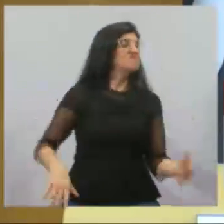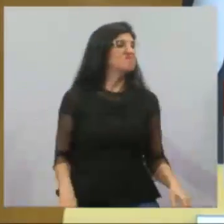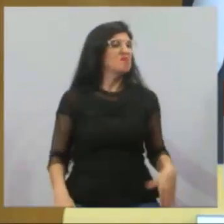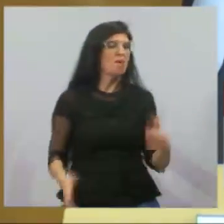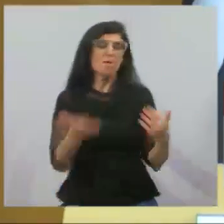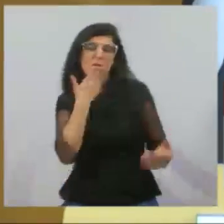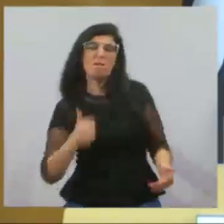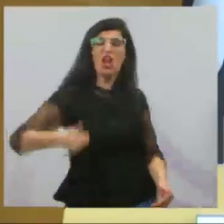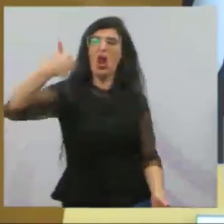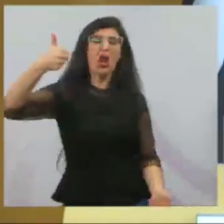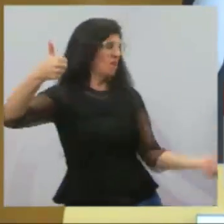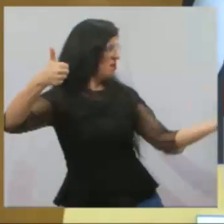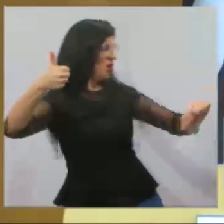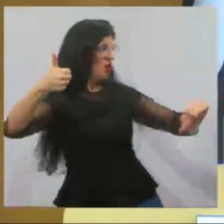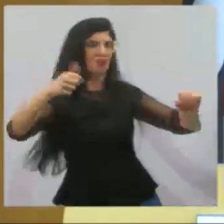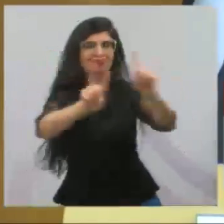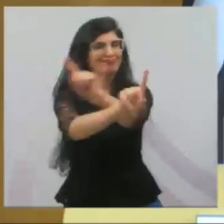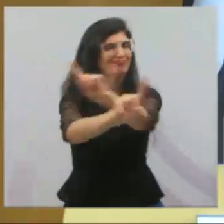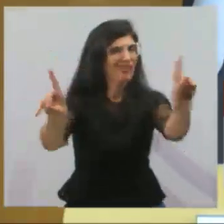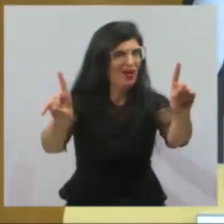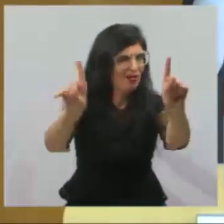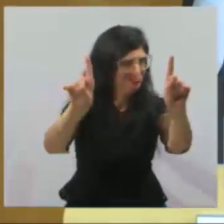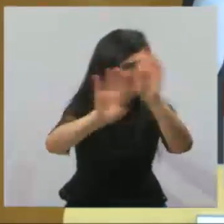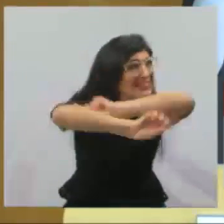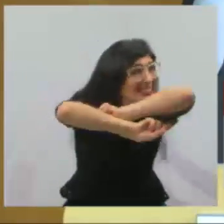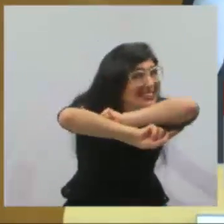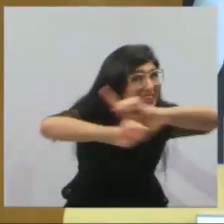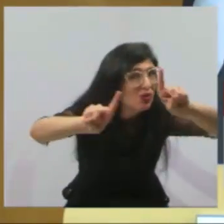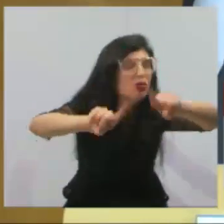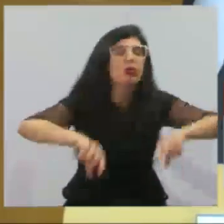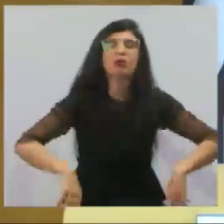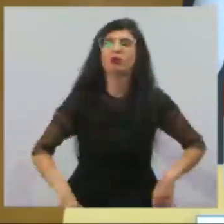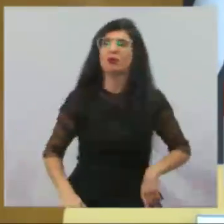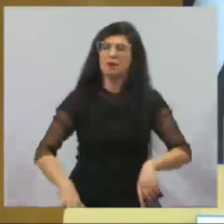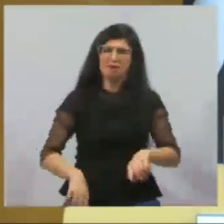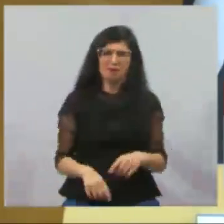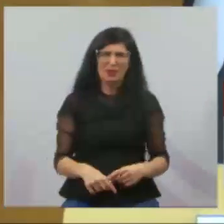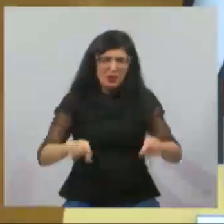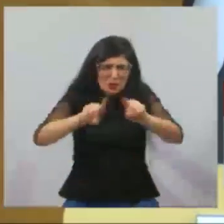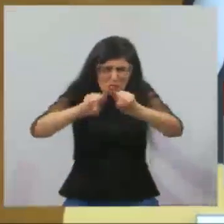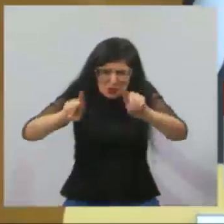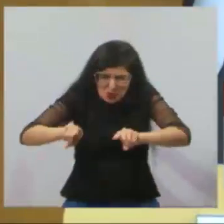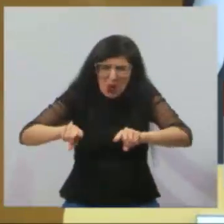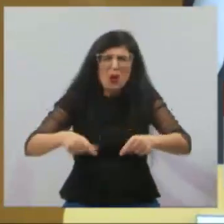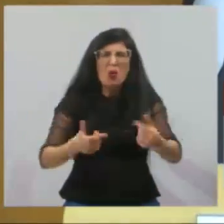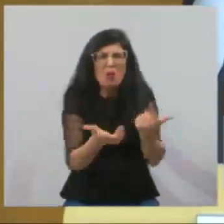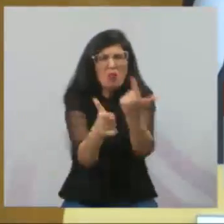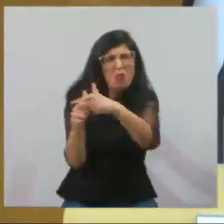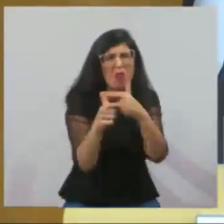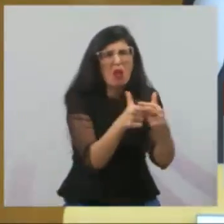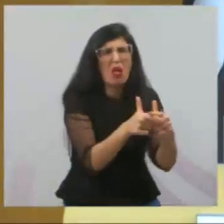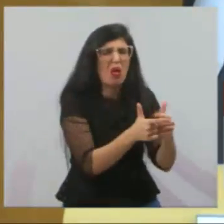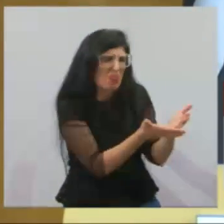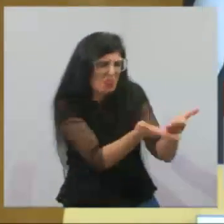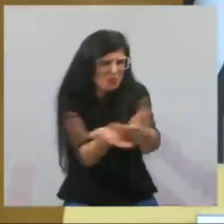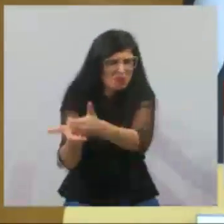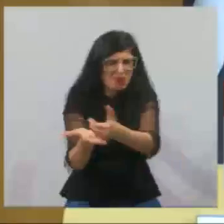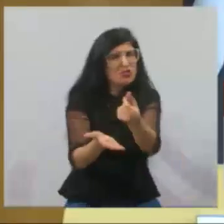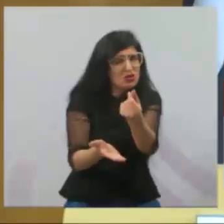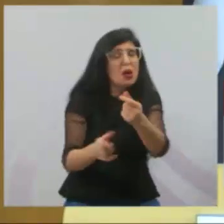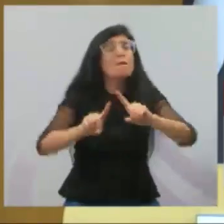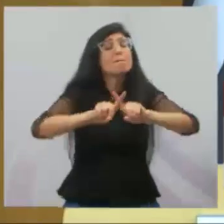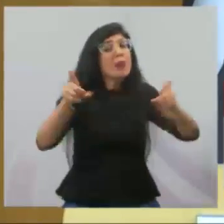nosso IPMJ já sofreu muito desfalque aí. Mas hoje tem lá a coordenadoria e o